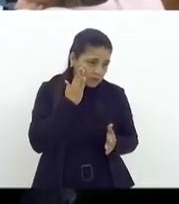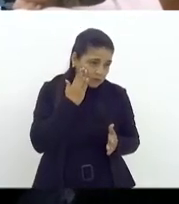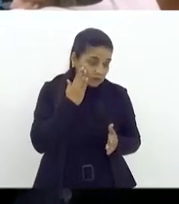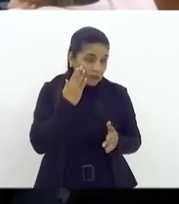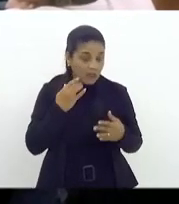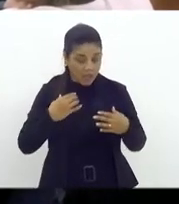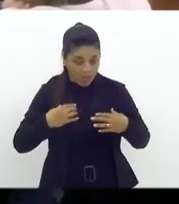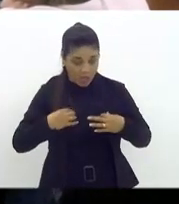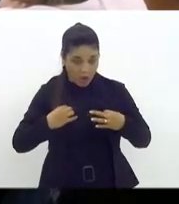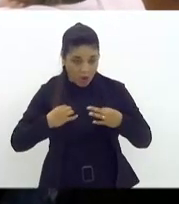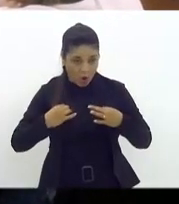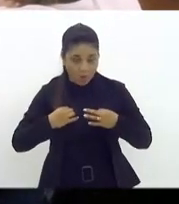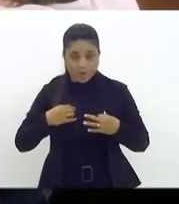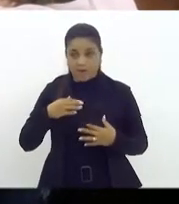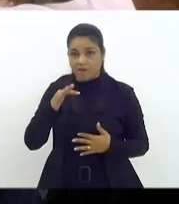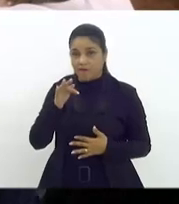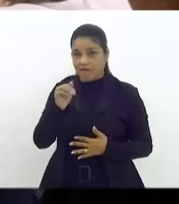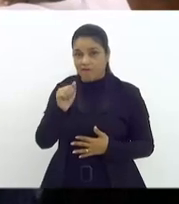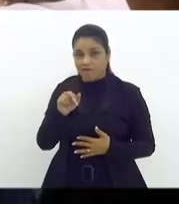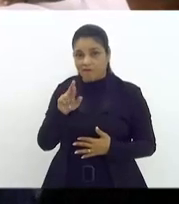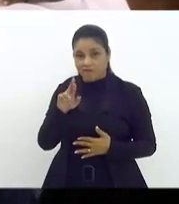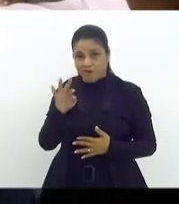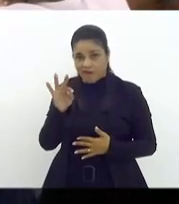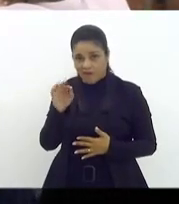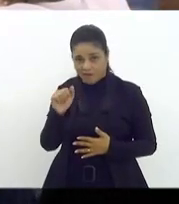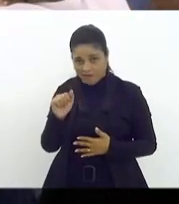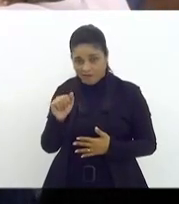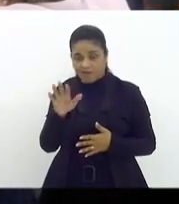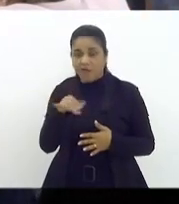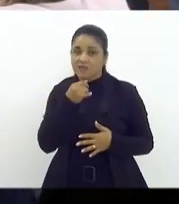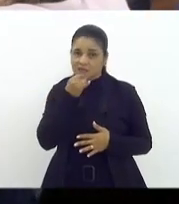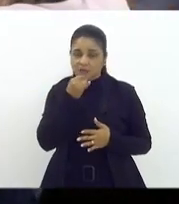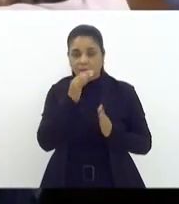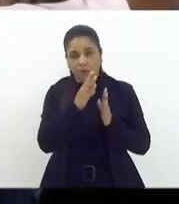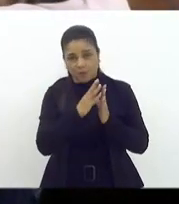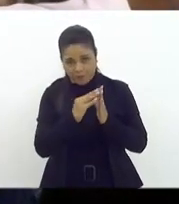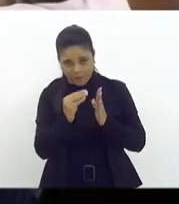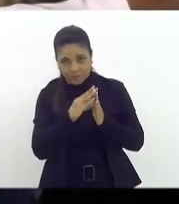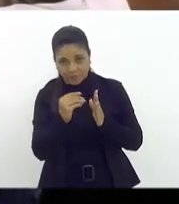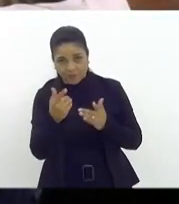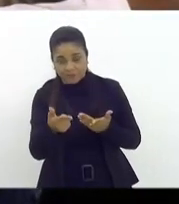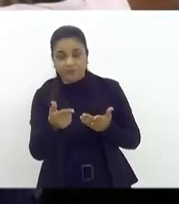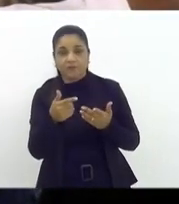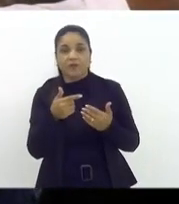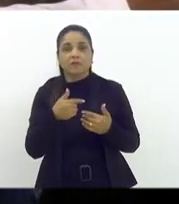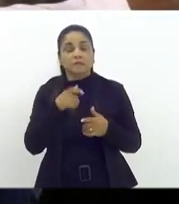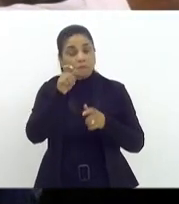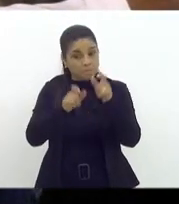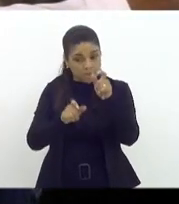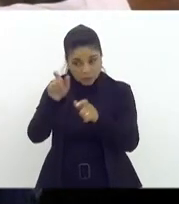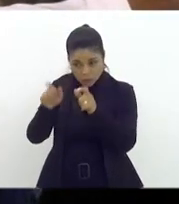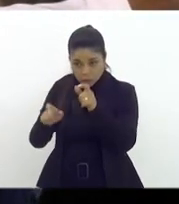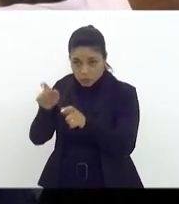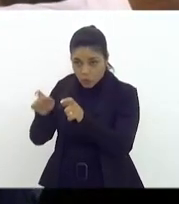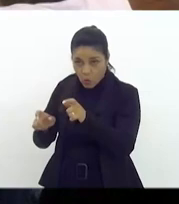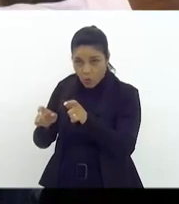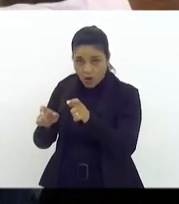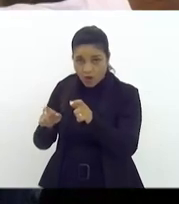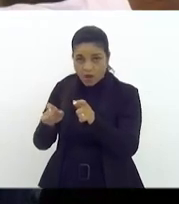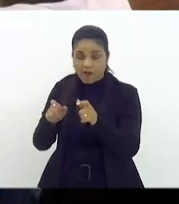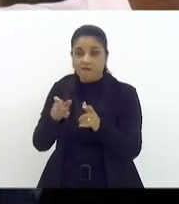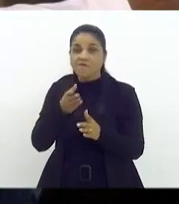Farda por exemplo eu vou usar outro exemplo Como eu disse às vezes as pessoas identificam